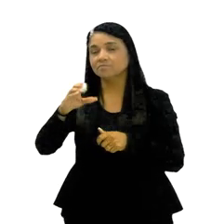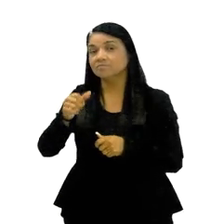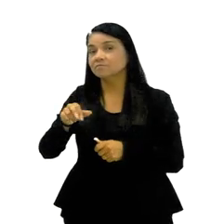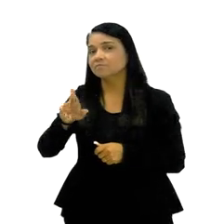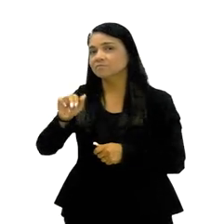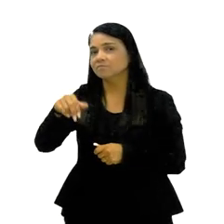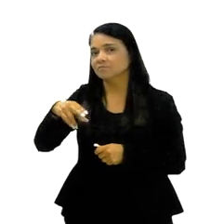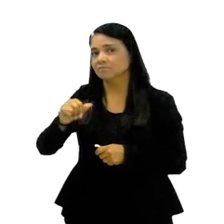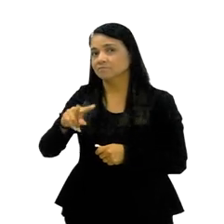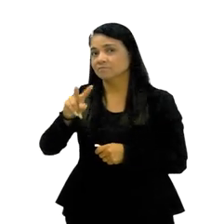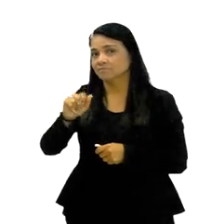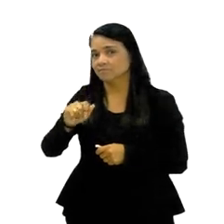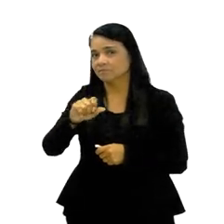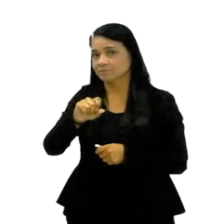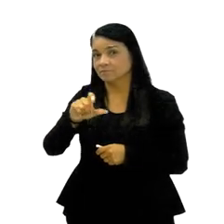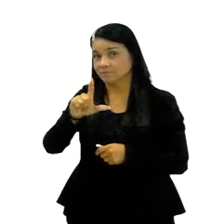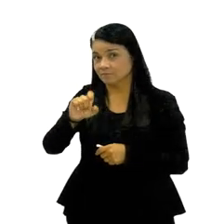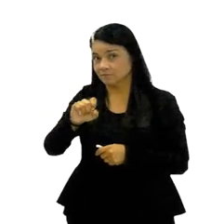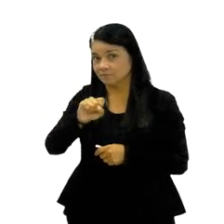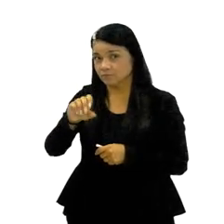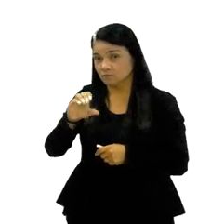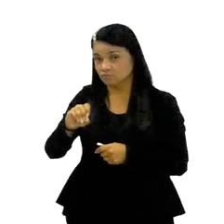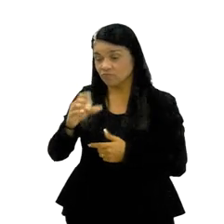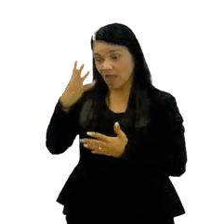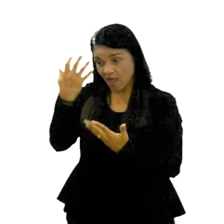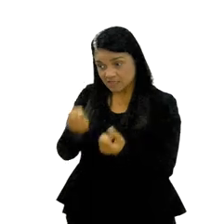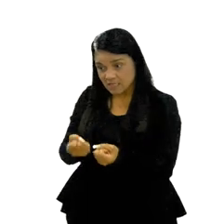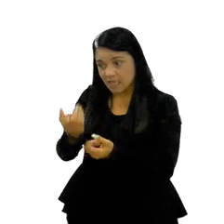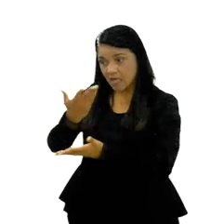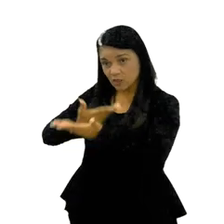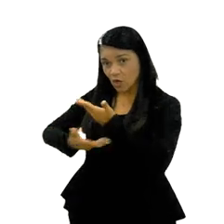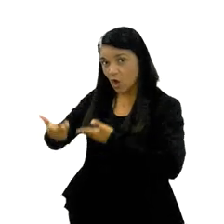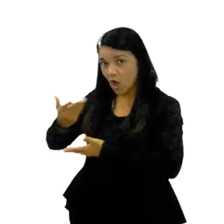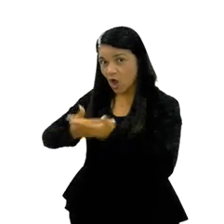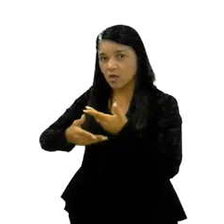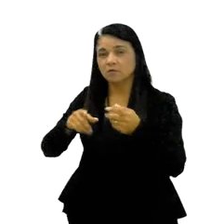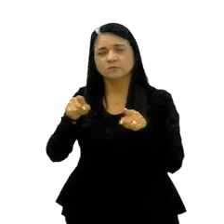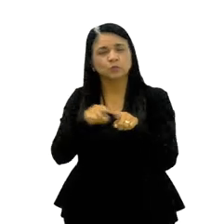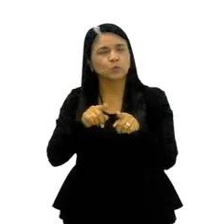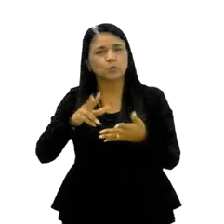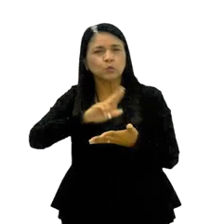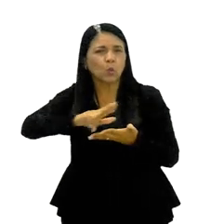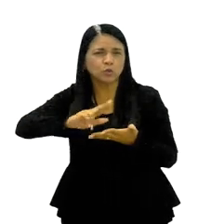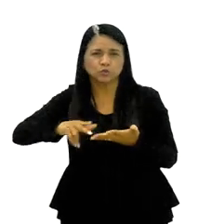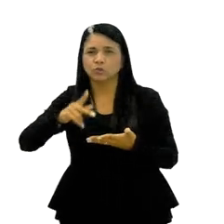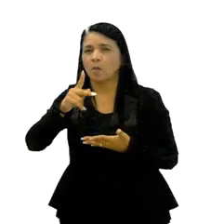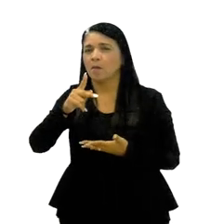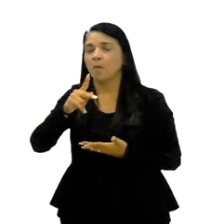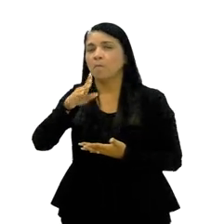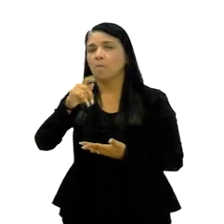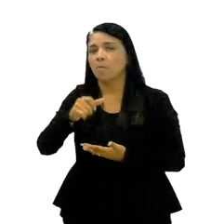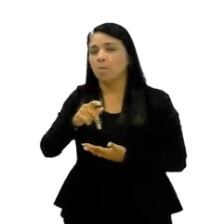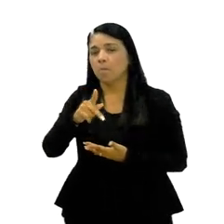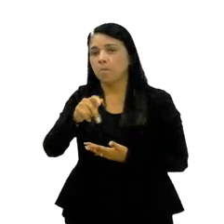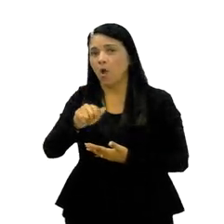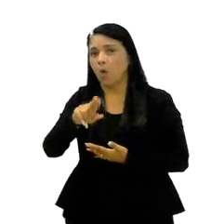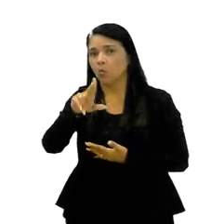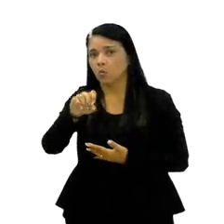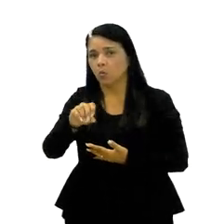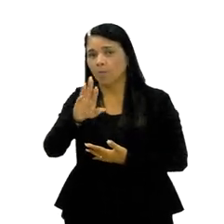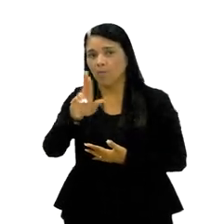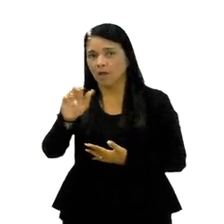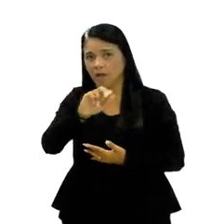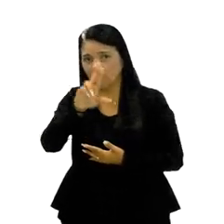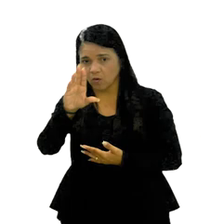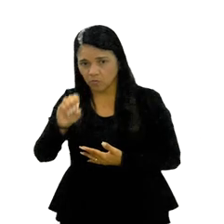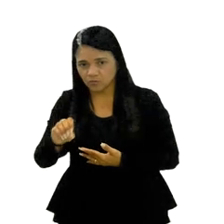tenho essa noção de que o carnavalesco, ele tem que aceitar muito aquilo que a gente faz. É uma troca, não tem jeito. É assim com o Paulo Barros, é assim com o